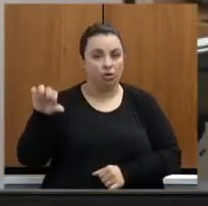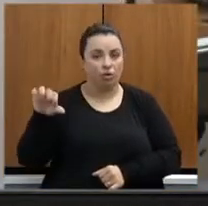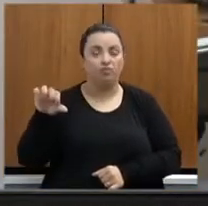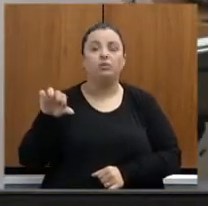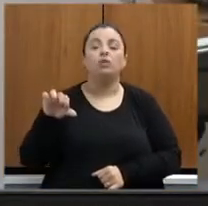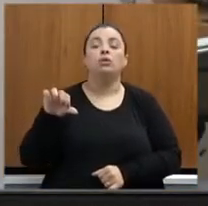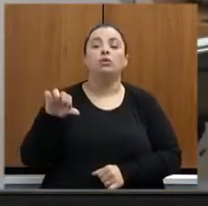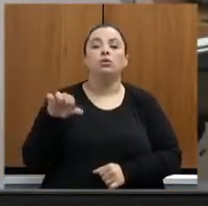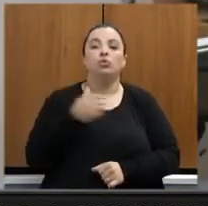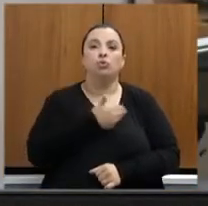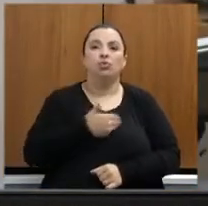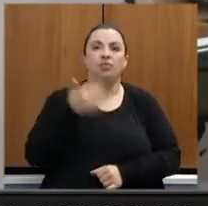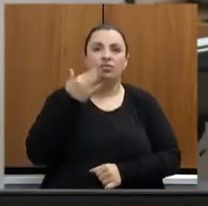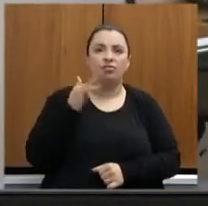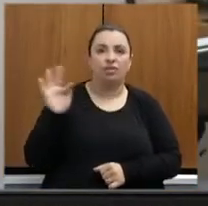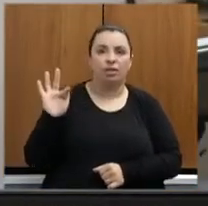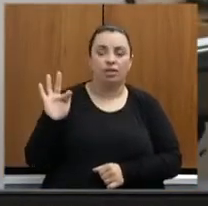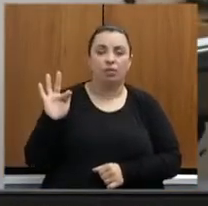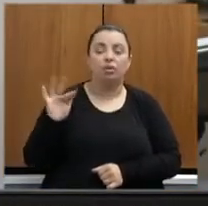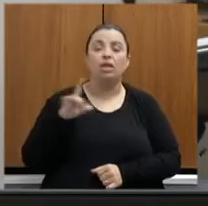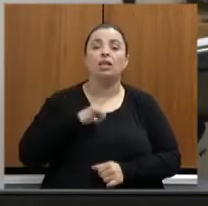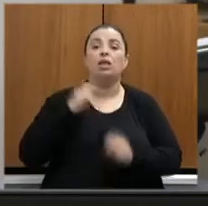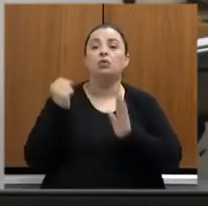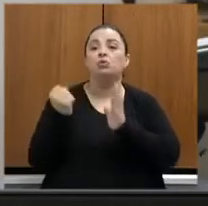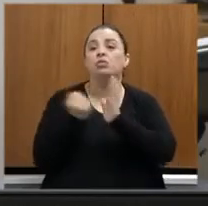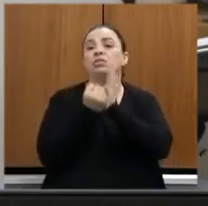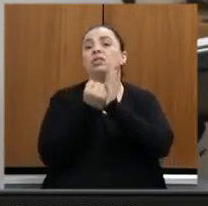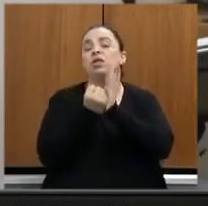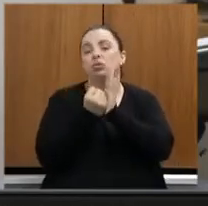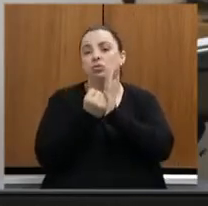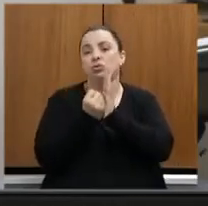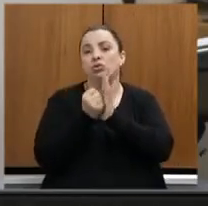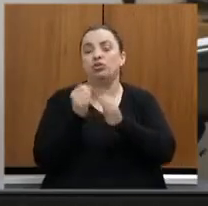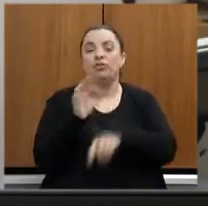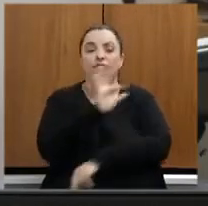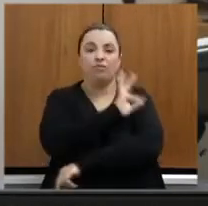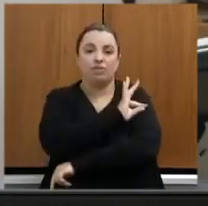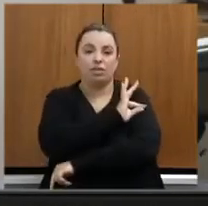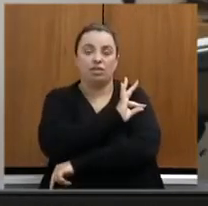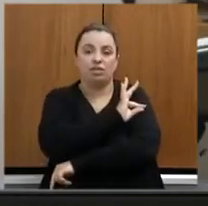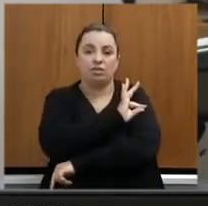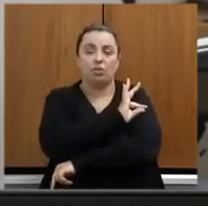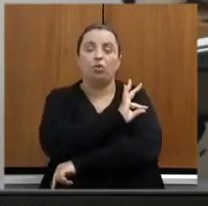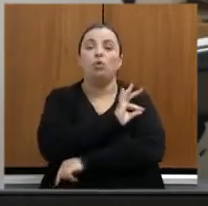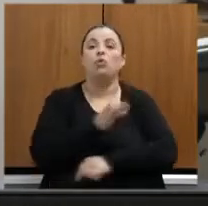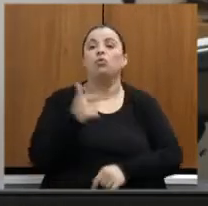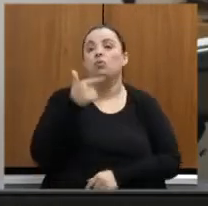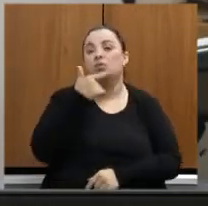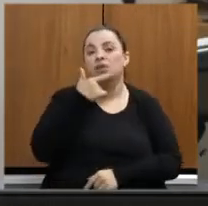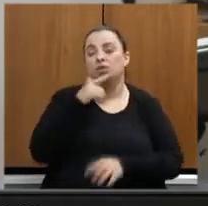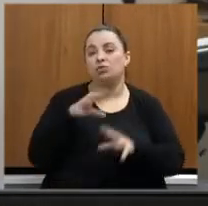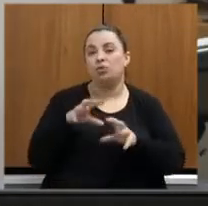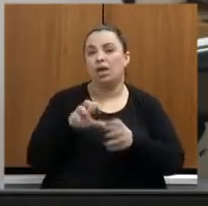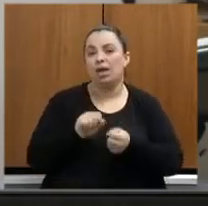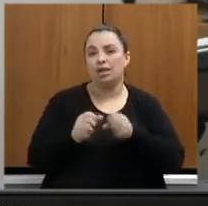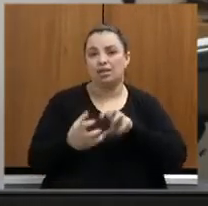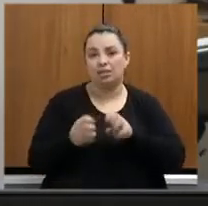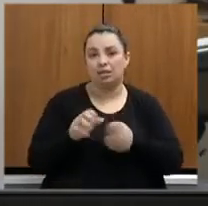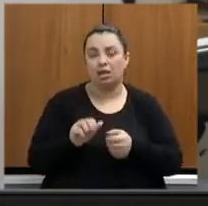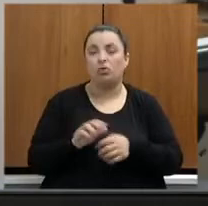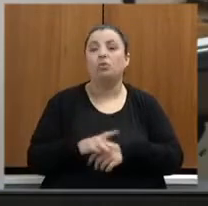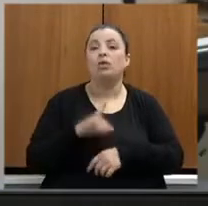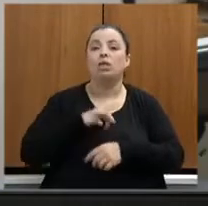regulamentar os selos de identificação arte queijo artesanal além de incluir municípios e união no hall